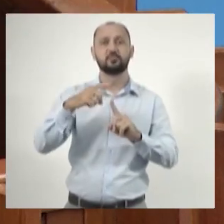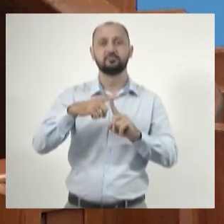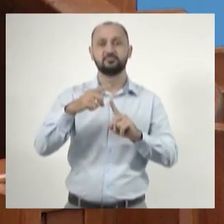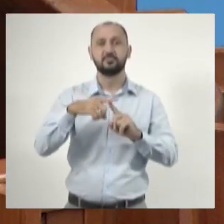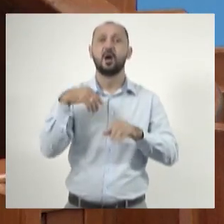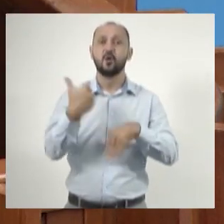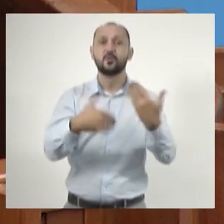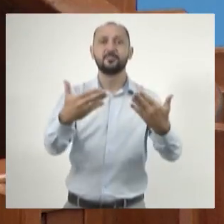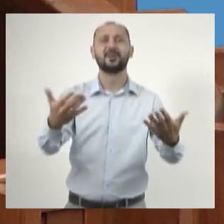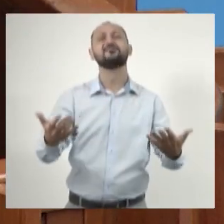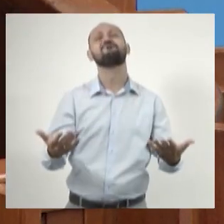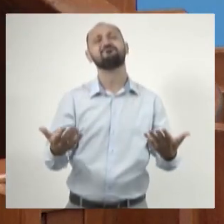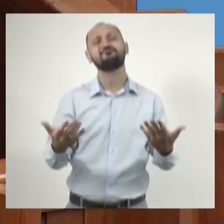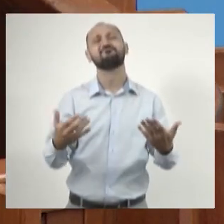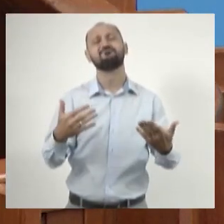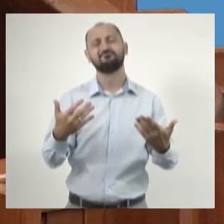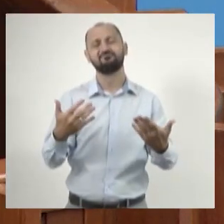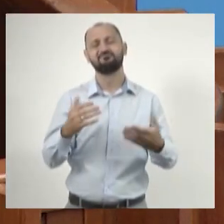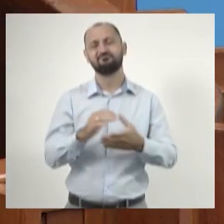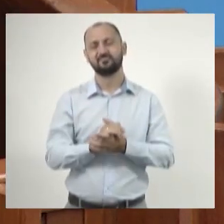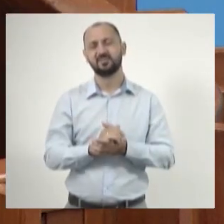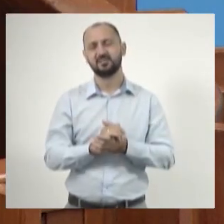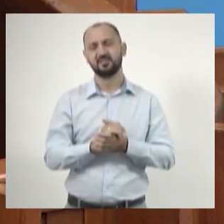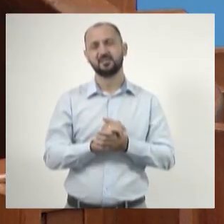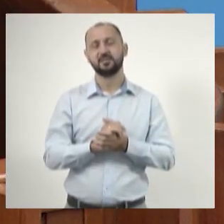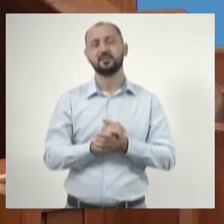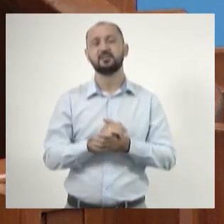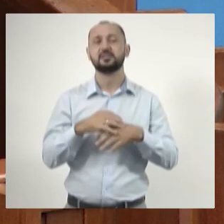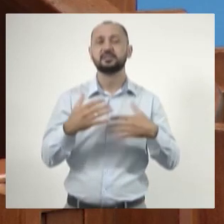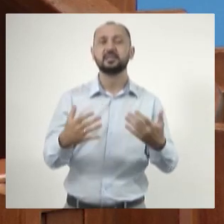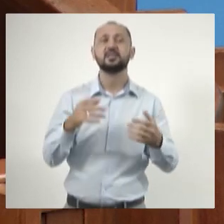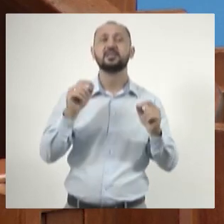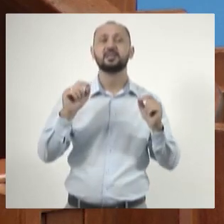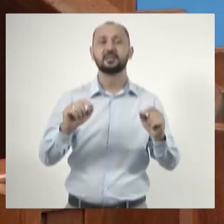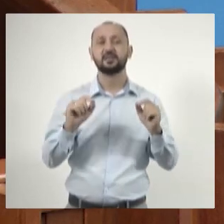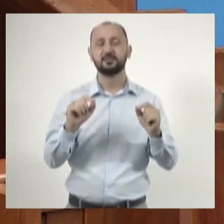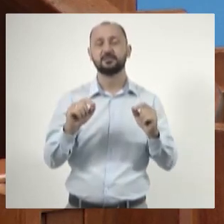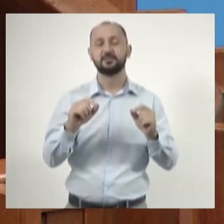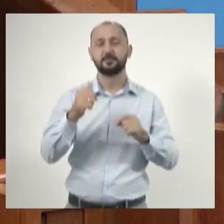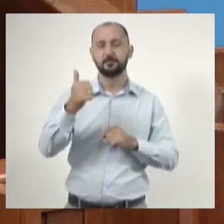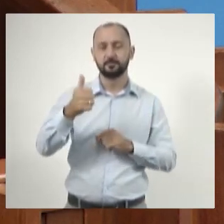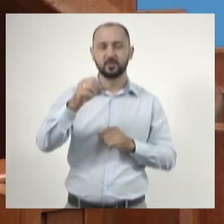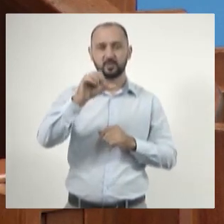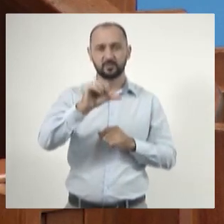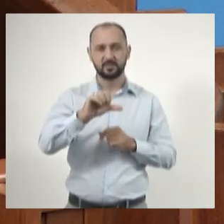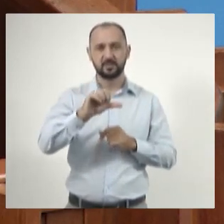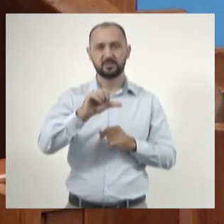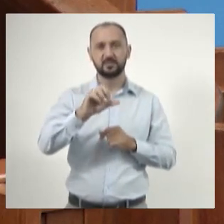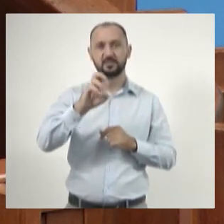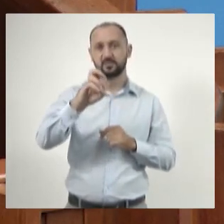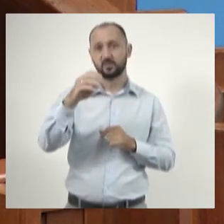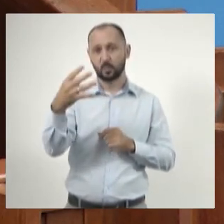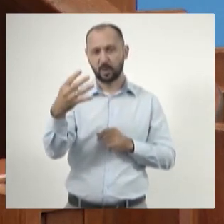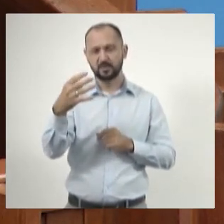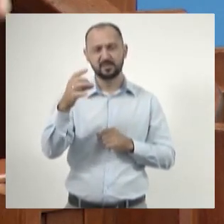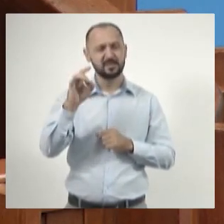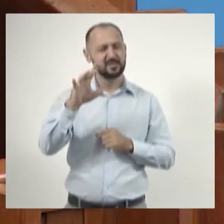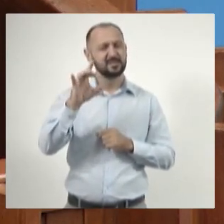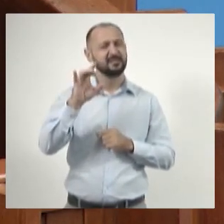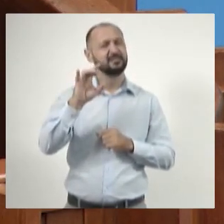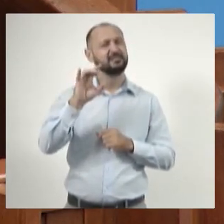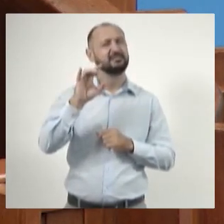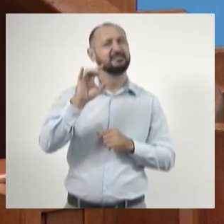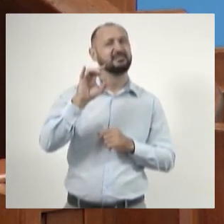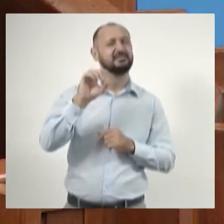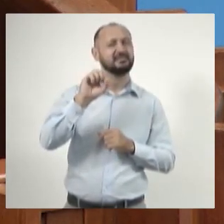o progresso e o desenvolvimento. Tanto é que em 1954, se não me falha a